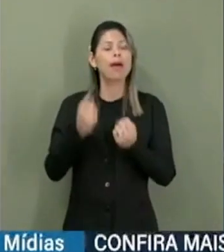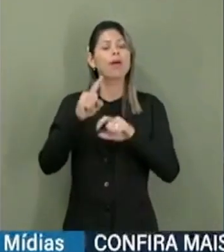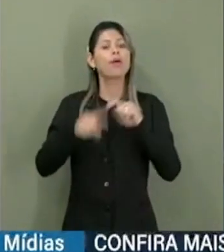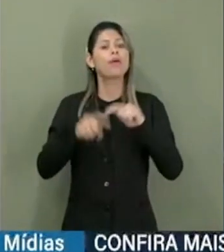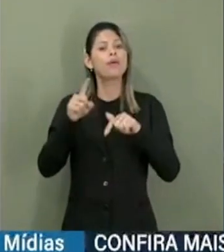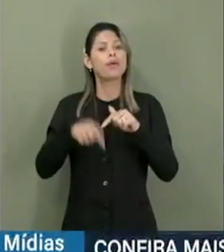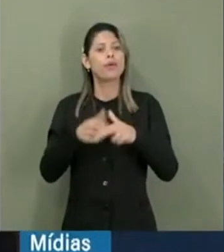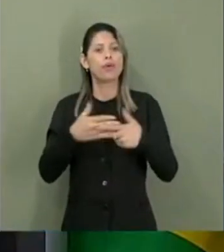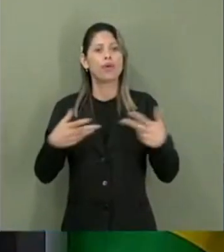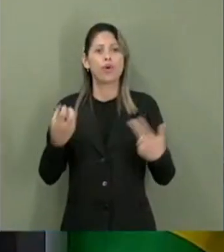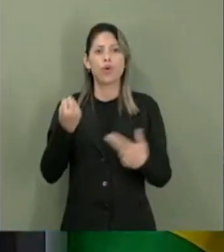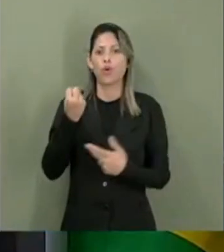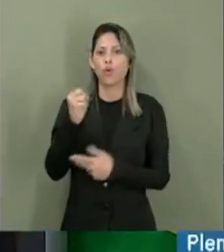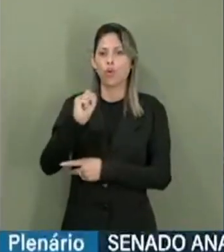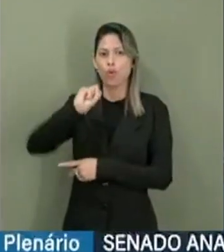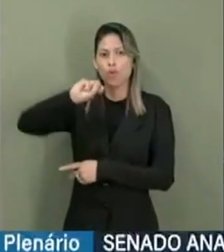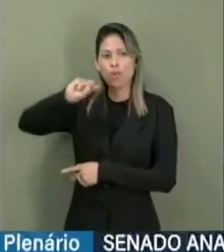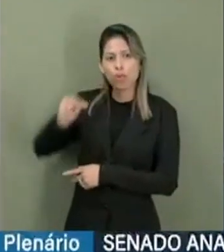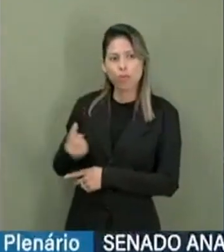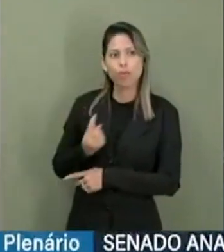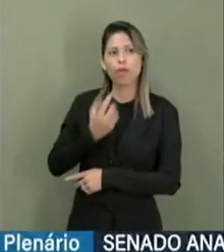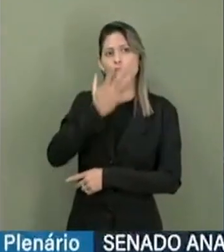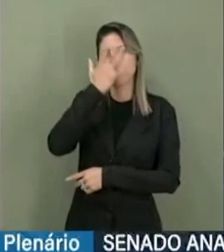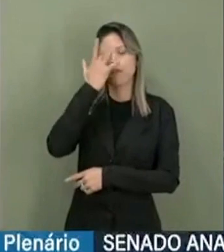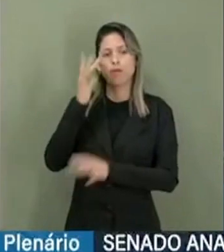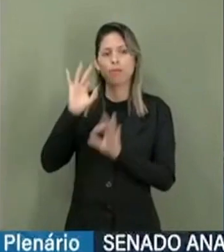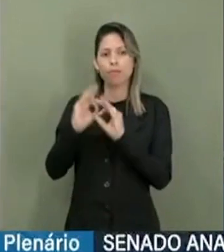8000 a cada família fornecedora